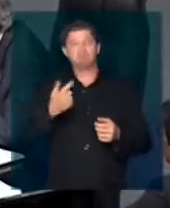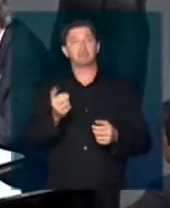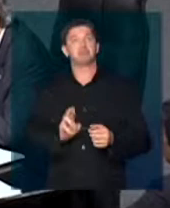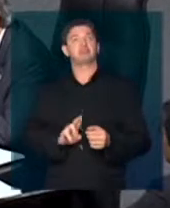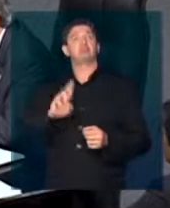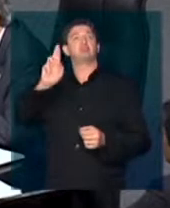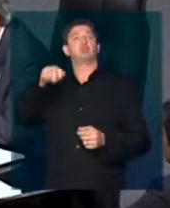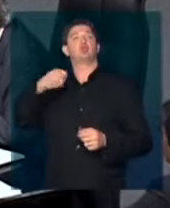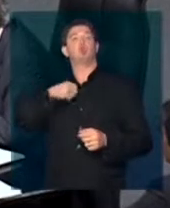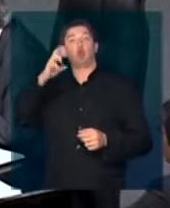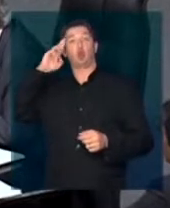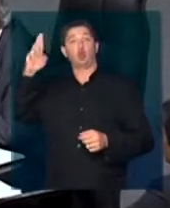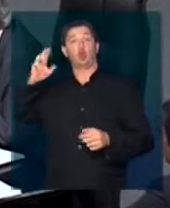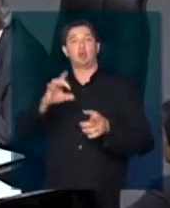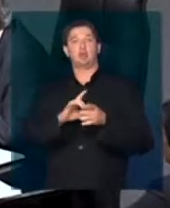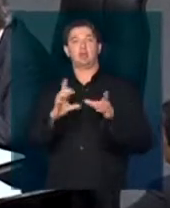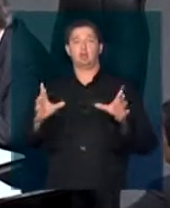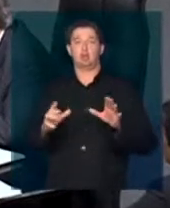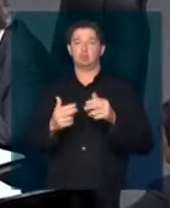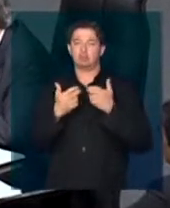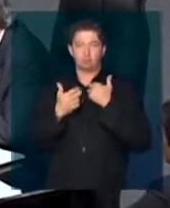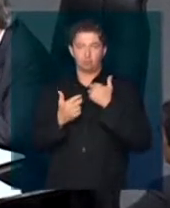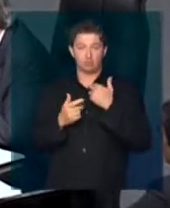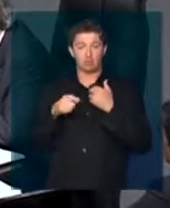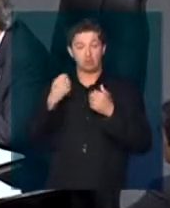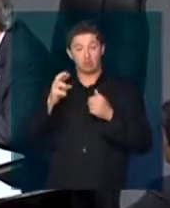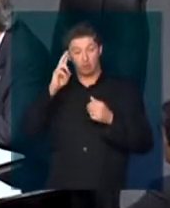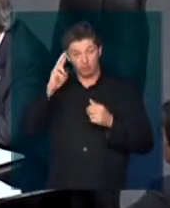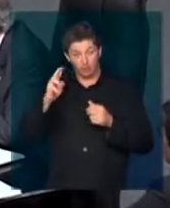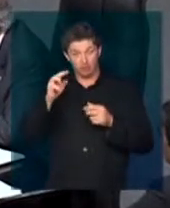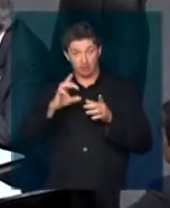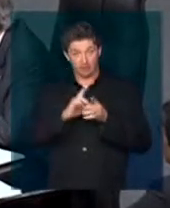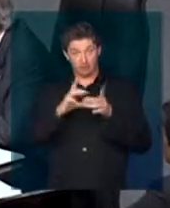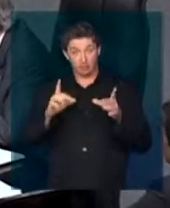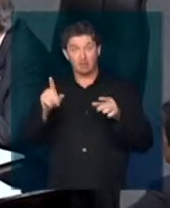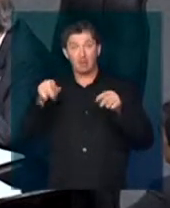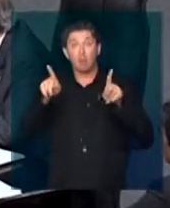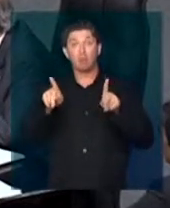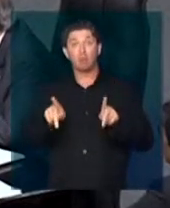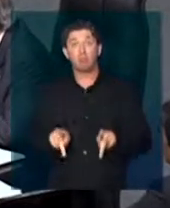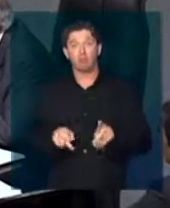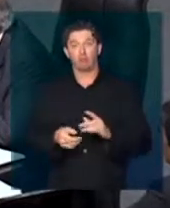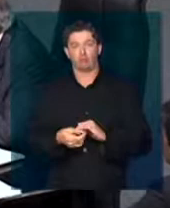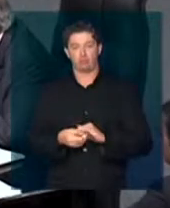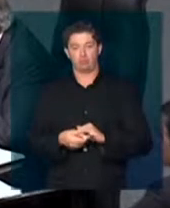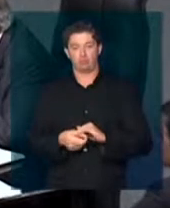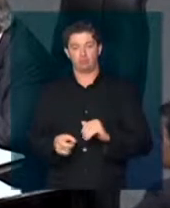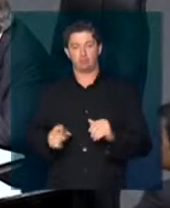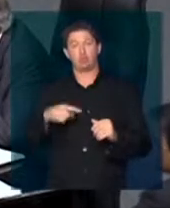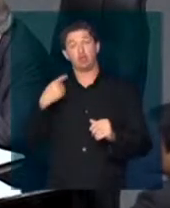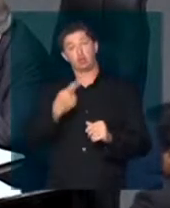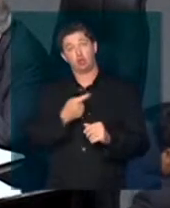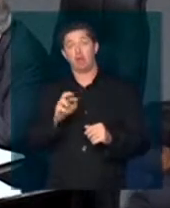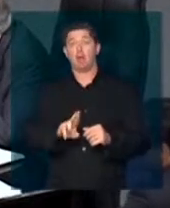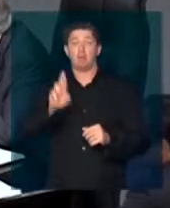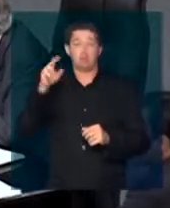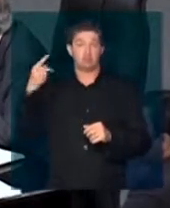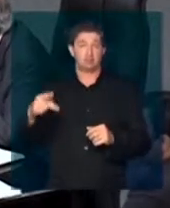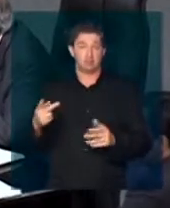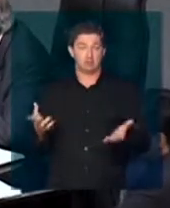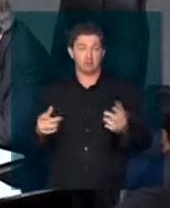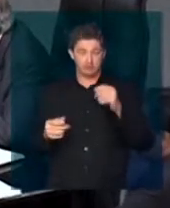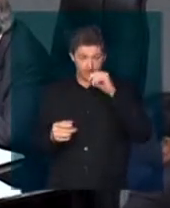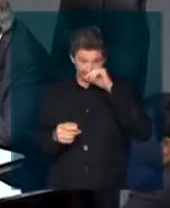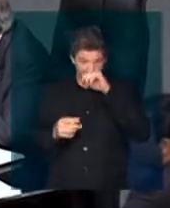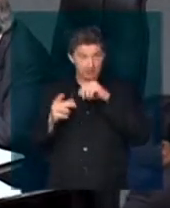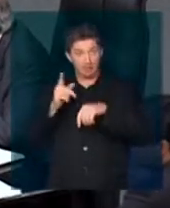auto-intitular como proprietário da democracia. Quem é o proprietário da democracia é o povo e nós que somos os representantes dele